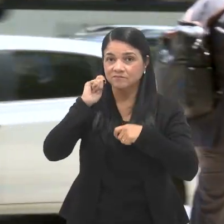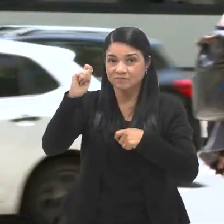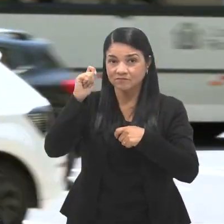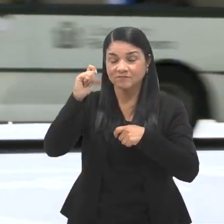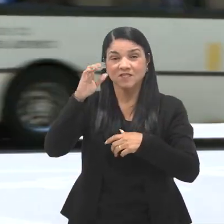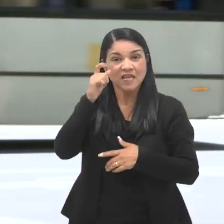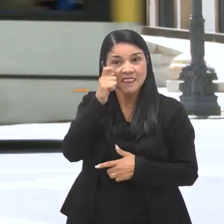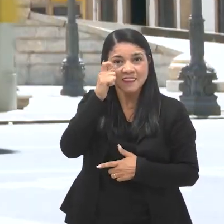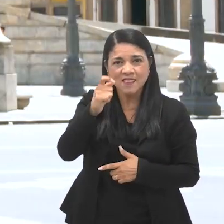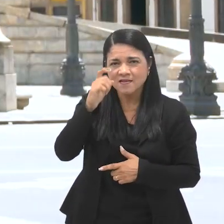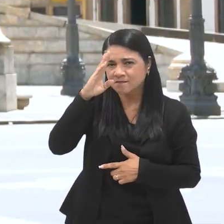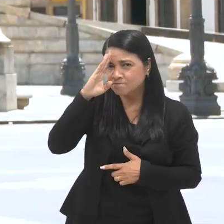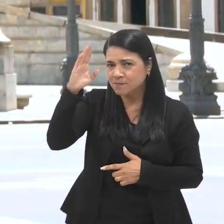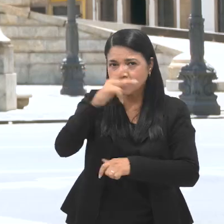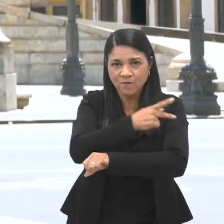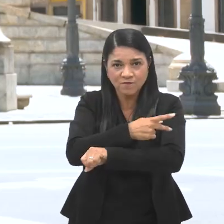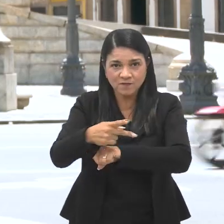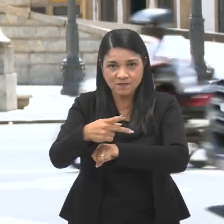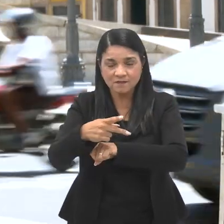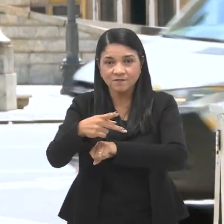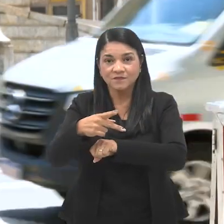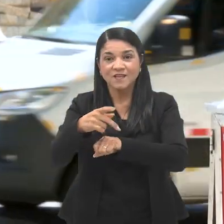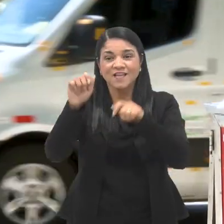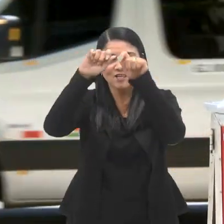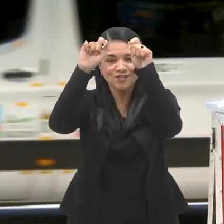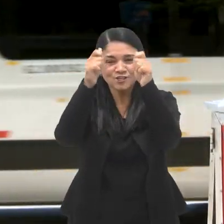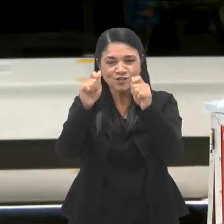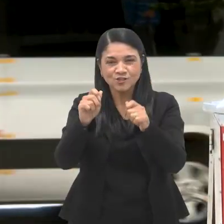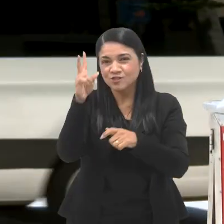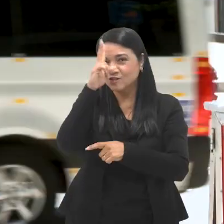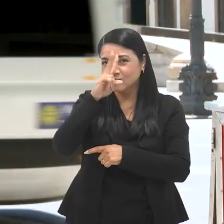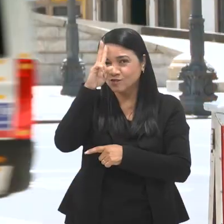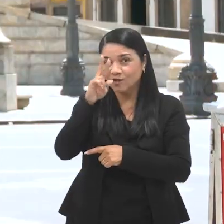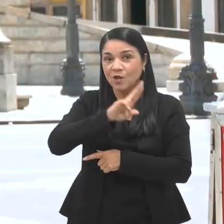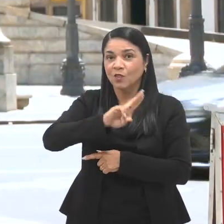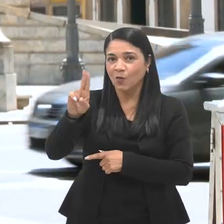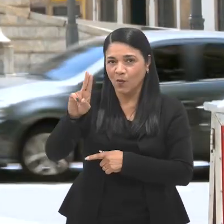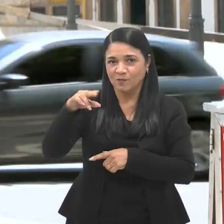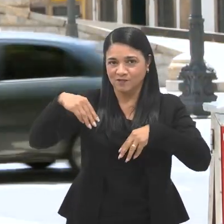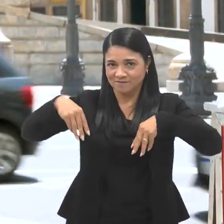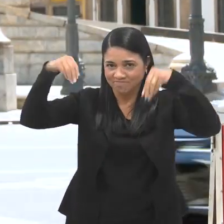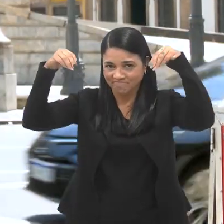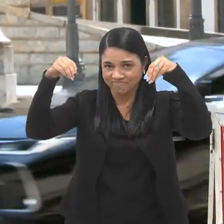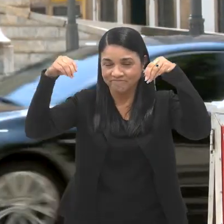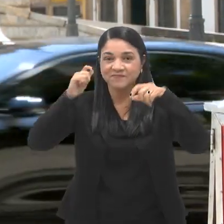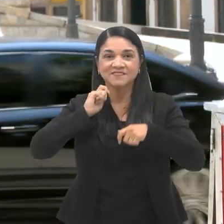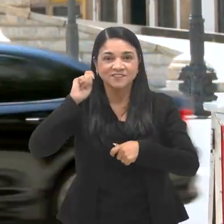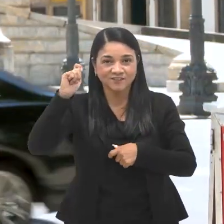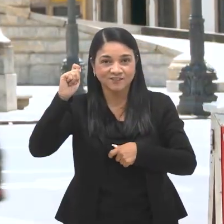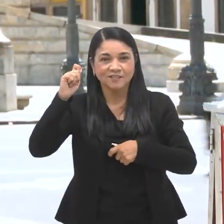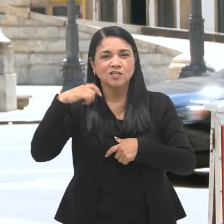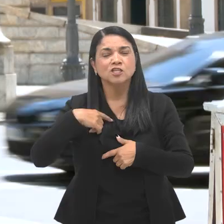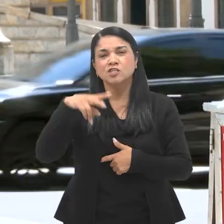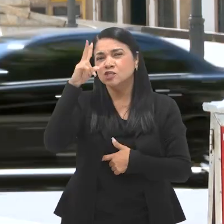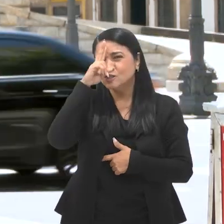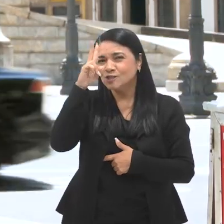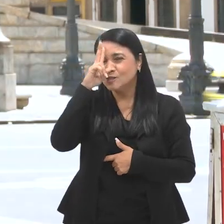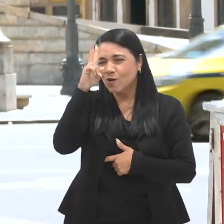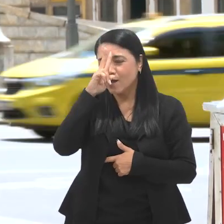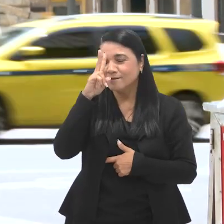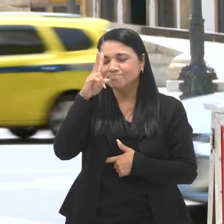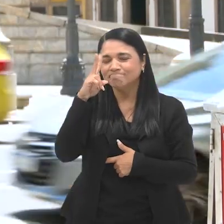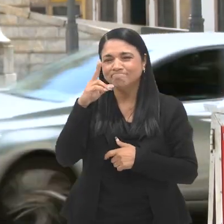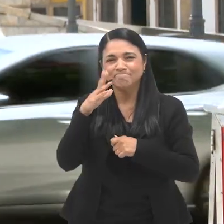Tiradentes e um dos pontos de maior interesse dos visitantes é a história da estátua que dá nome ao Palácio Tiradentes. Essa história é